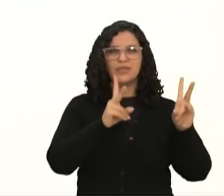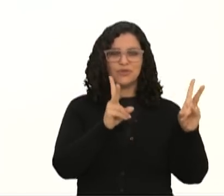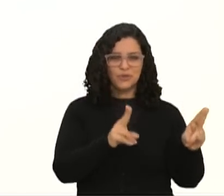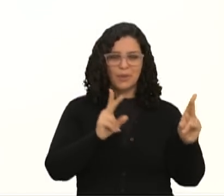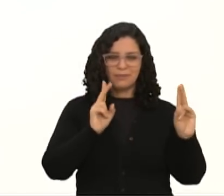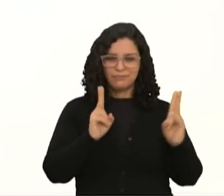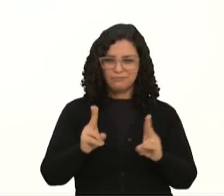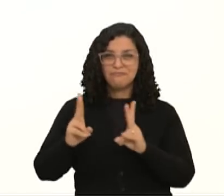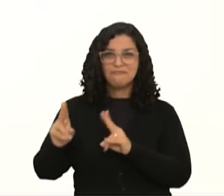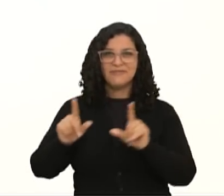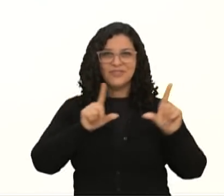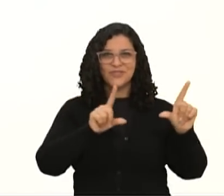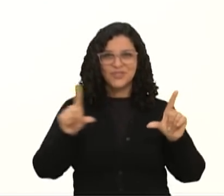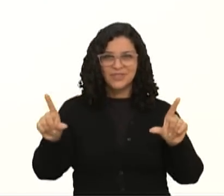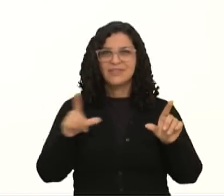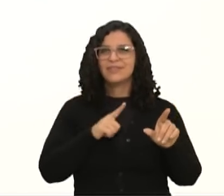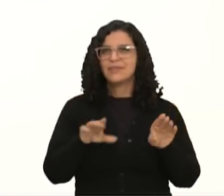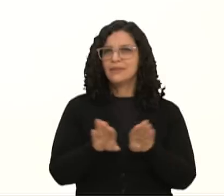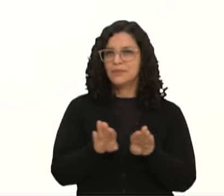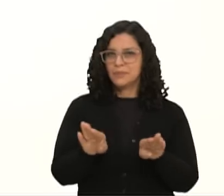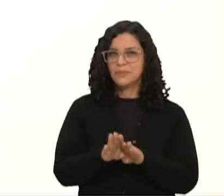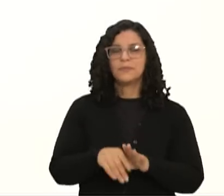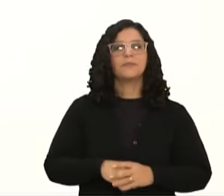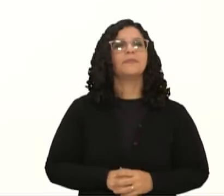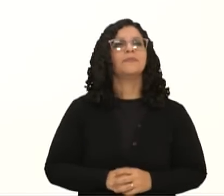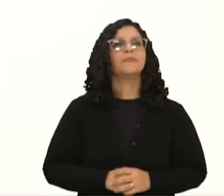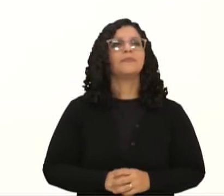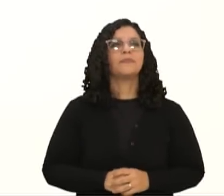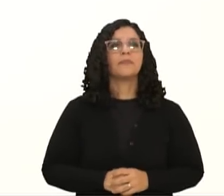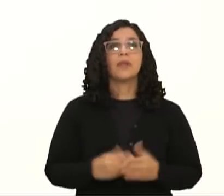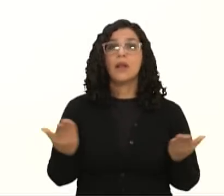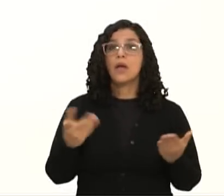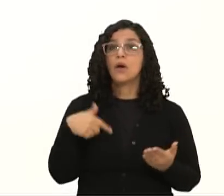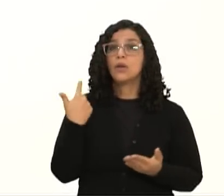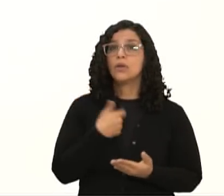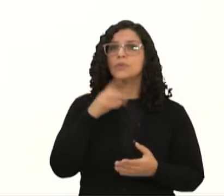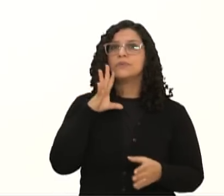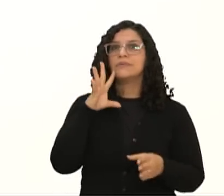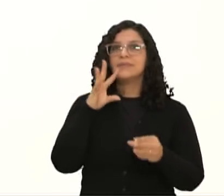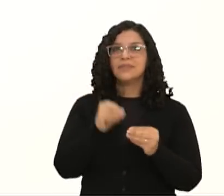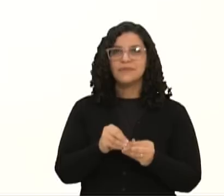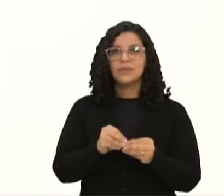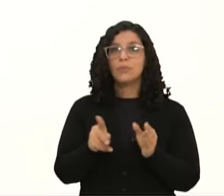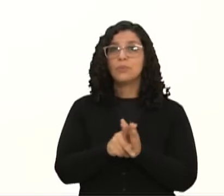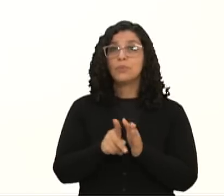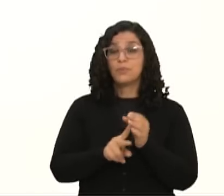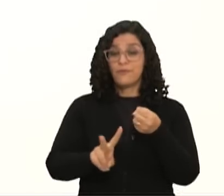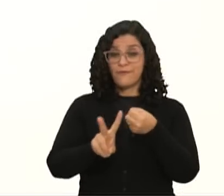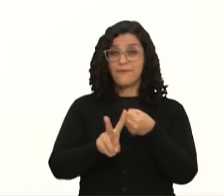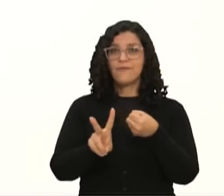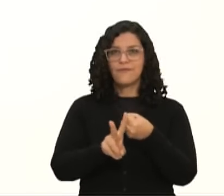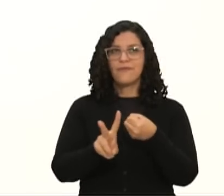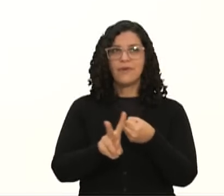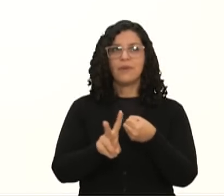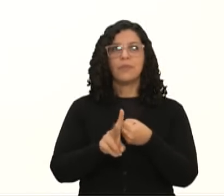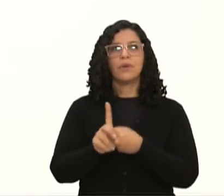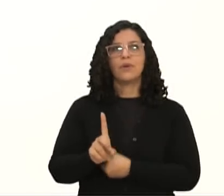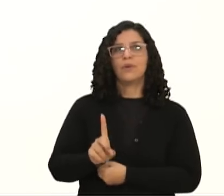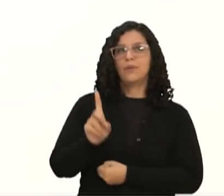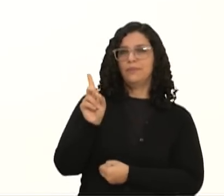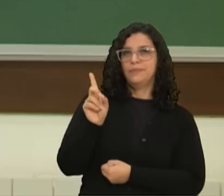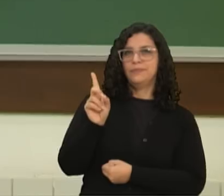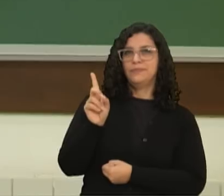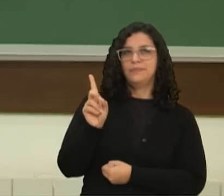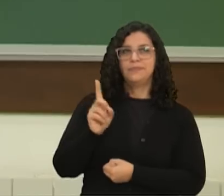Comic strip são as tirinhas. E vamos fazer uma revisão do modal verbs should, must